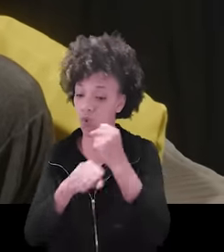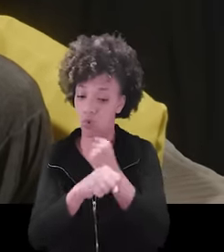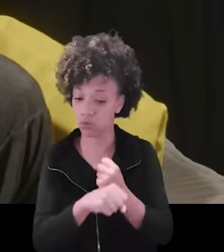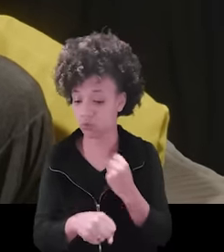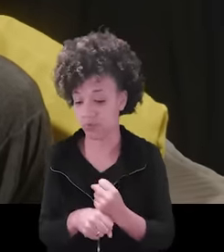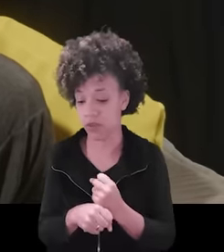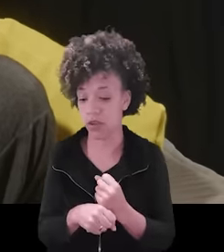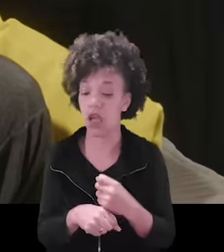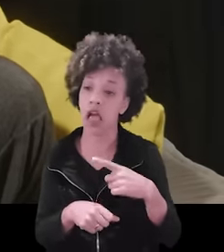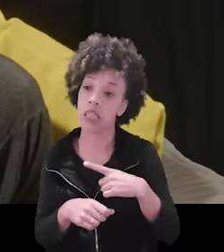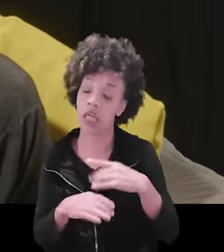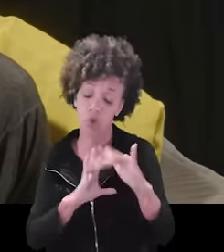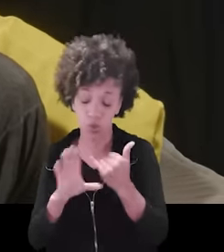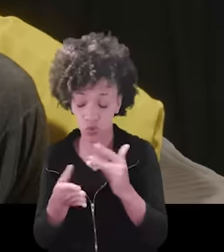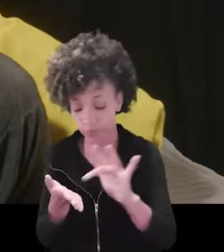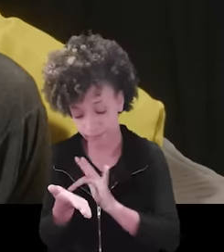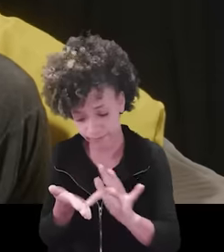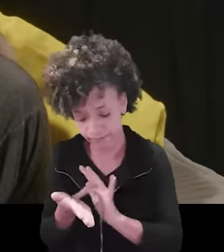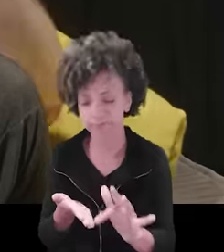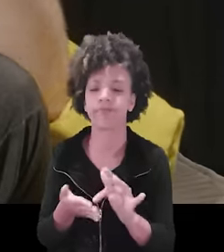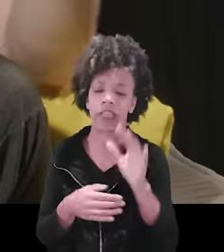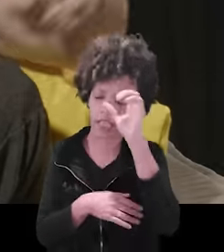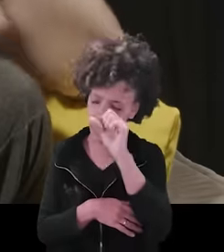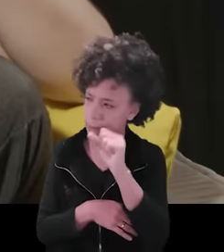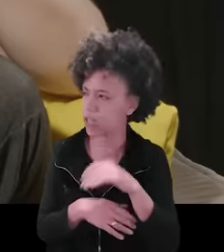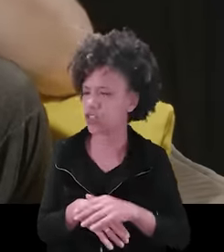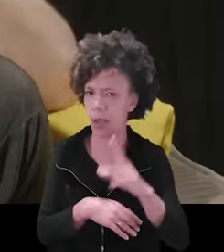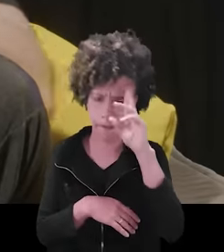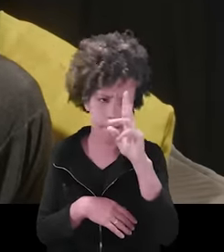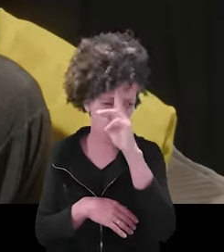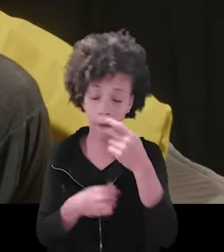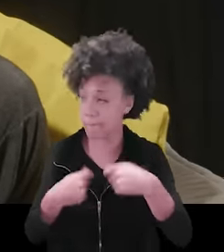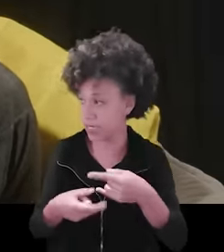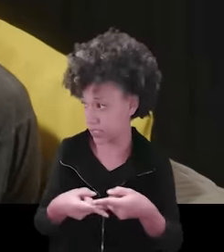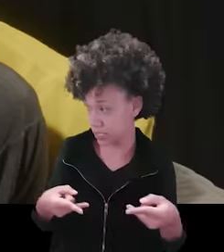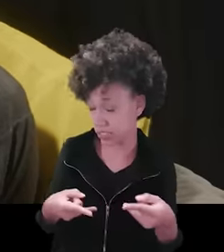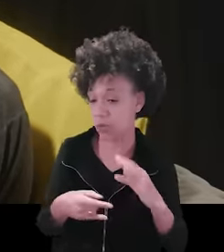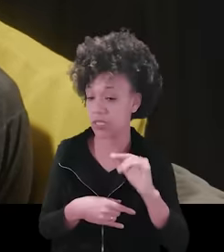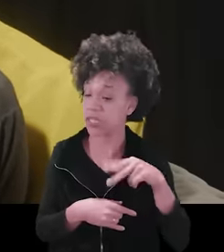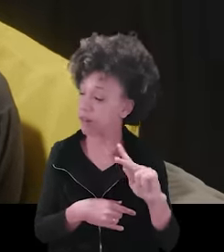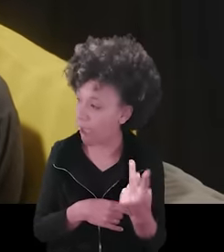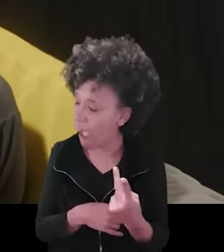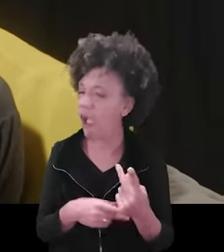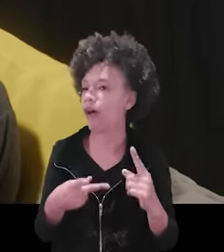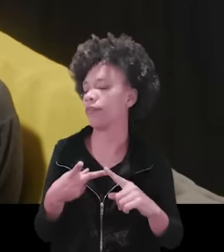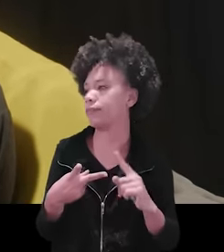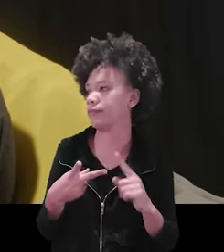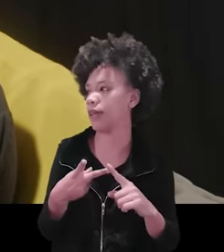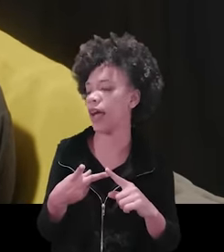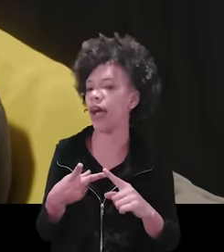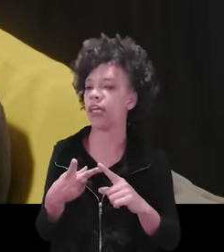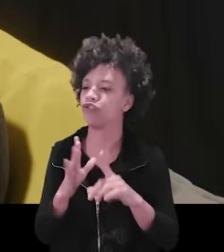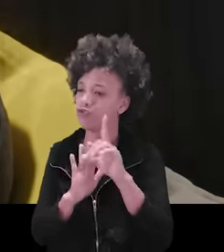não vai chegar você que você falou cara eu vi no YouTube ele for lá e aprendi a Uber Tem que olhar vou começar a ser uma habilitação você